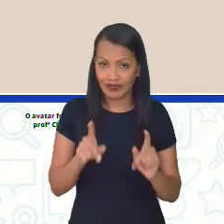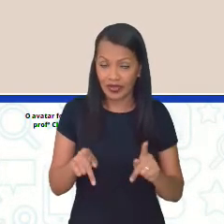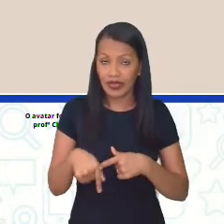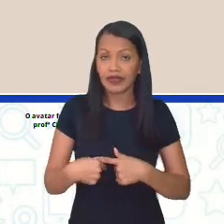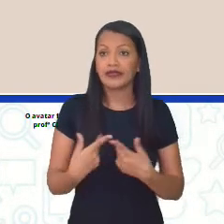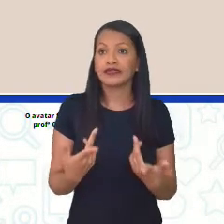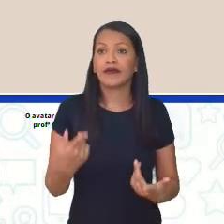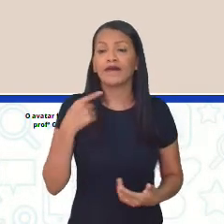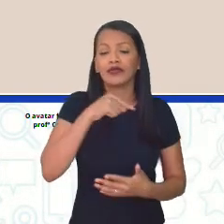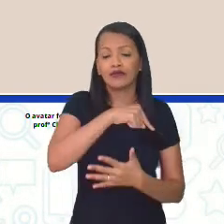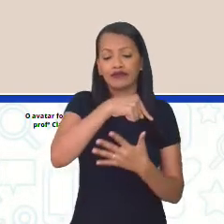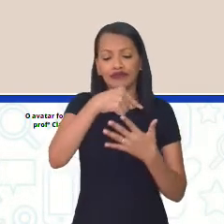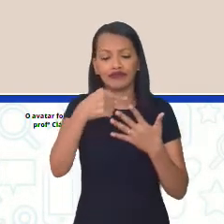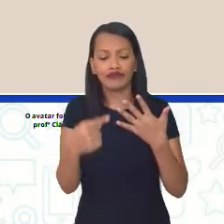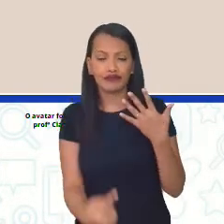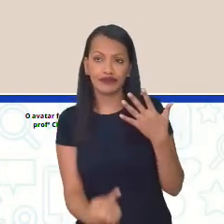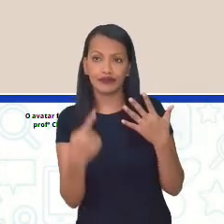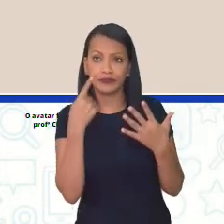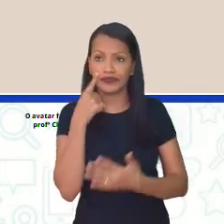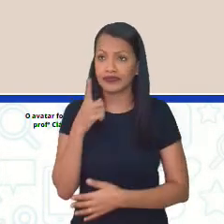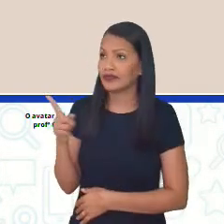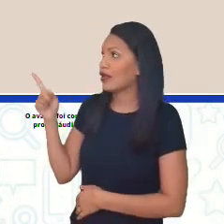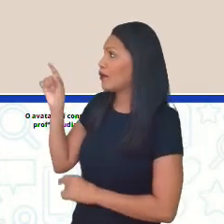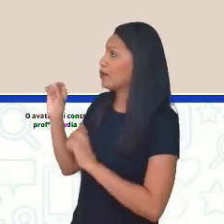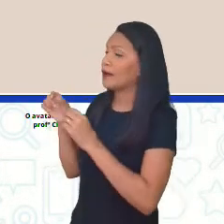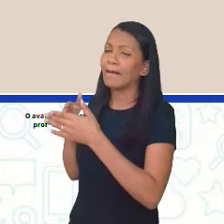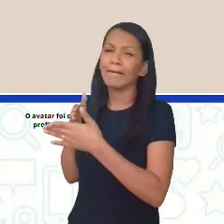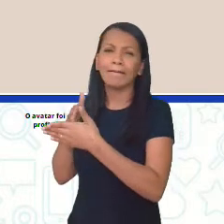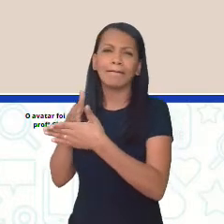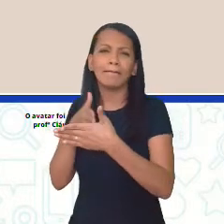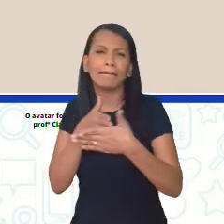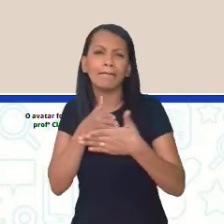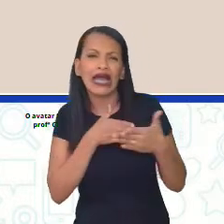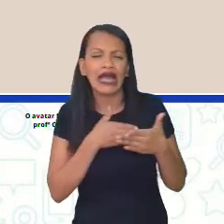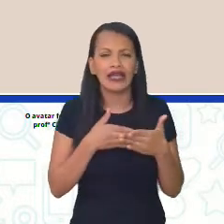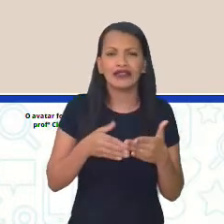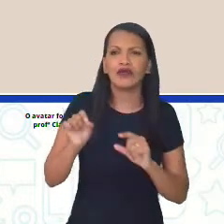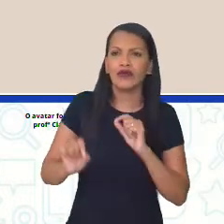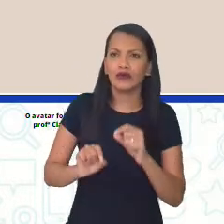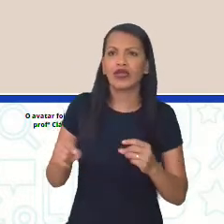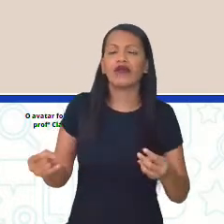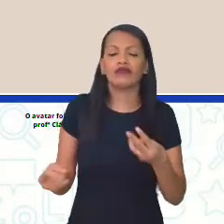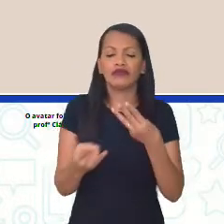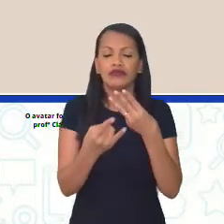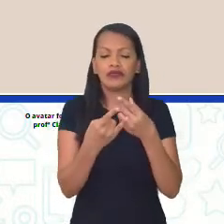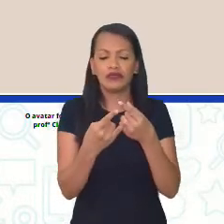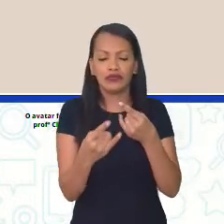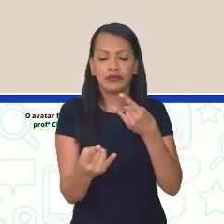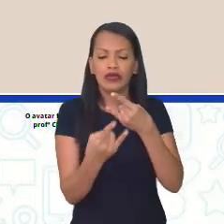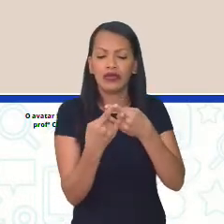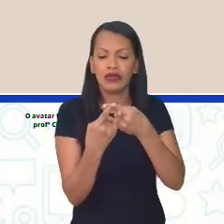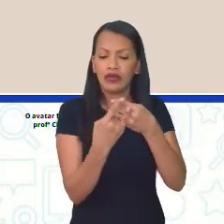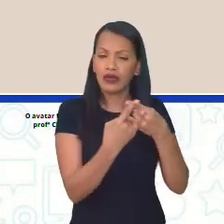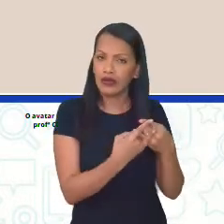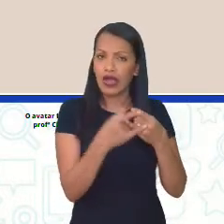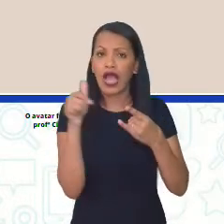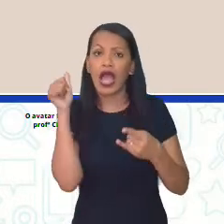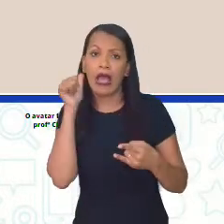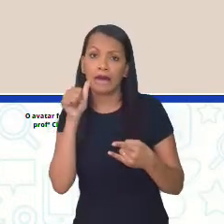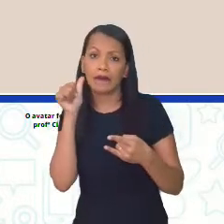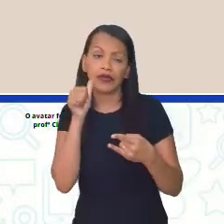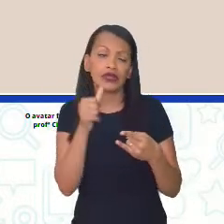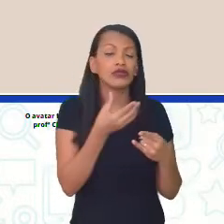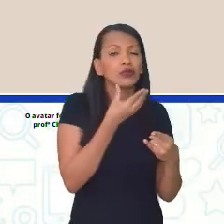podemos classificar os contraceptivos de barreira como os preservativos, tanto a camisinha masculina como